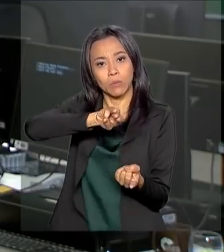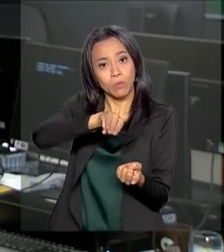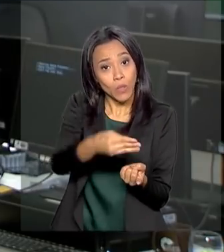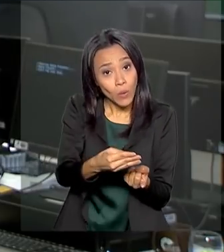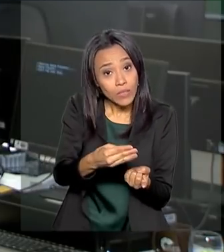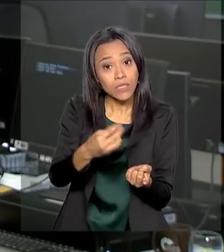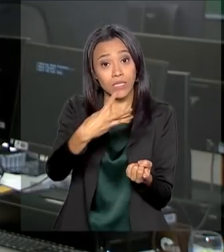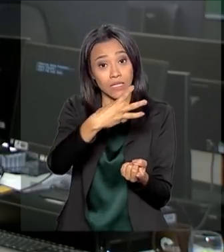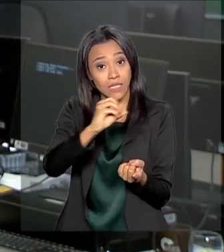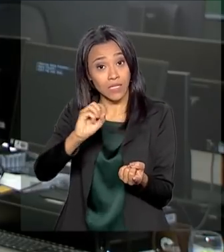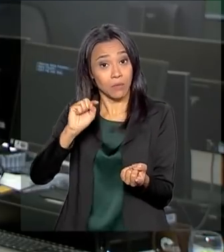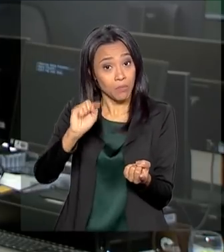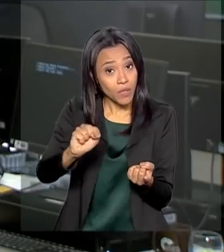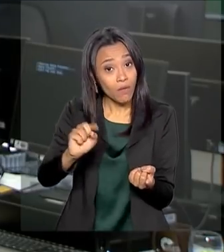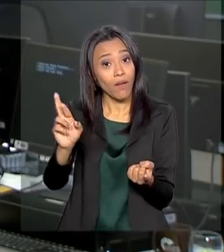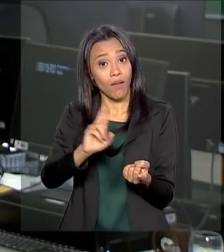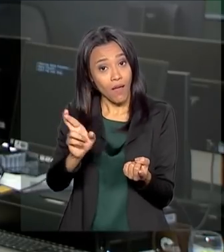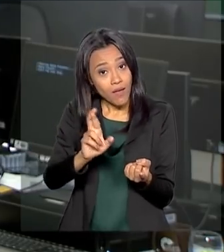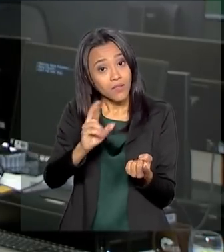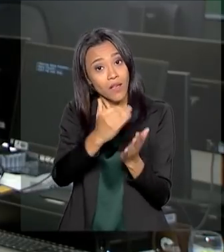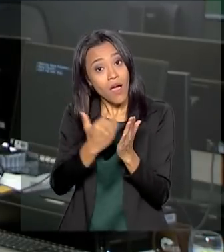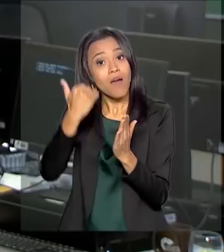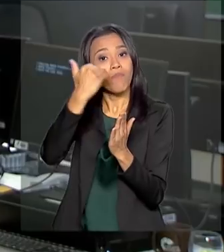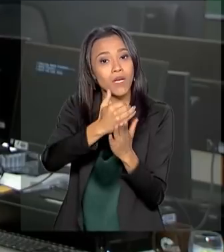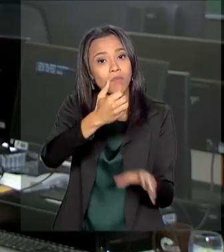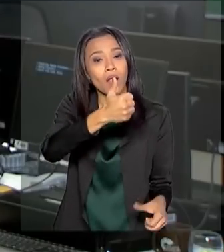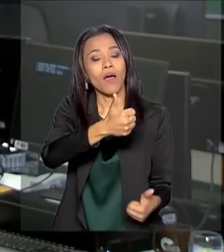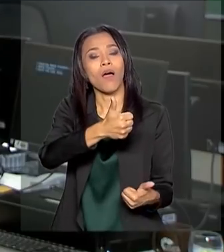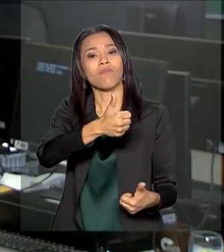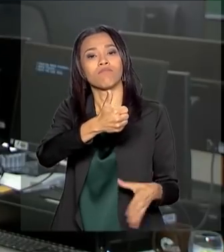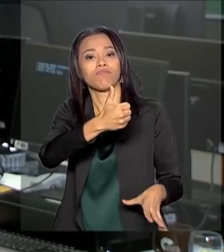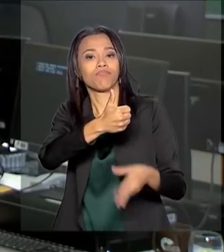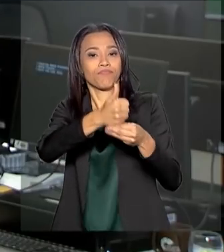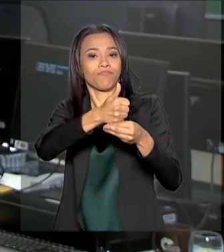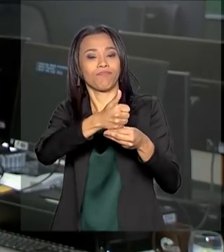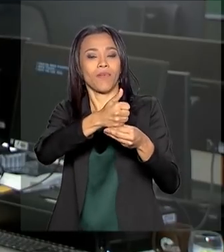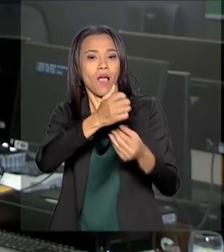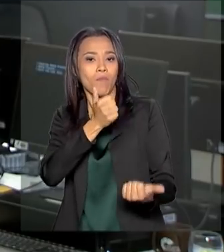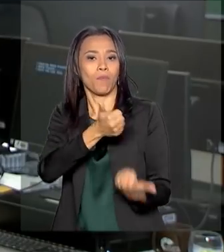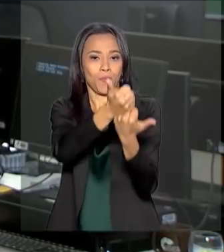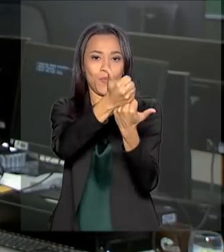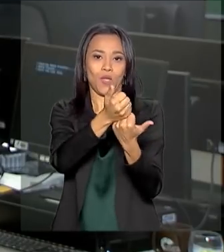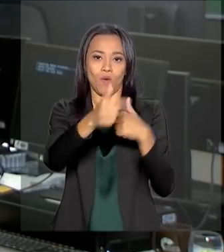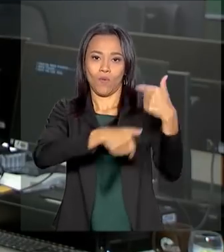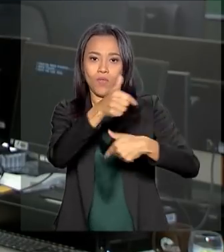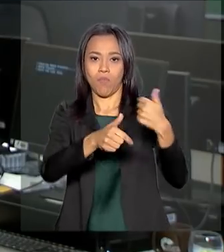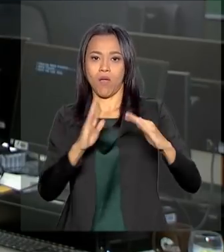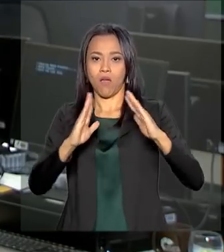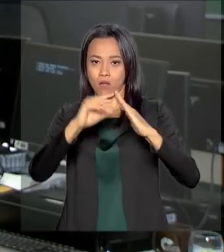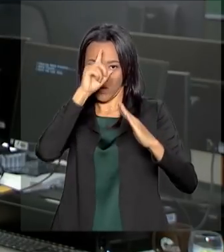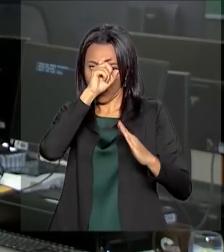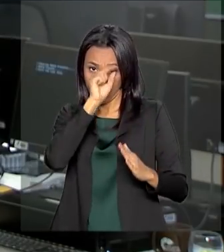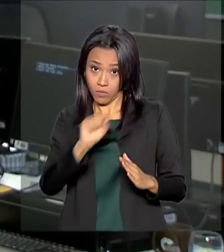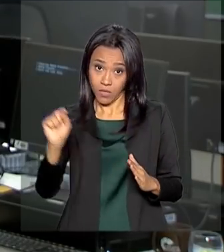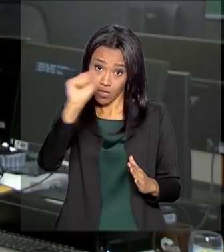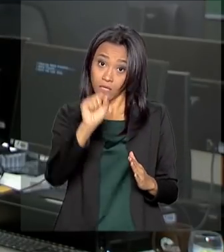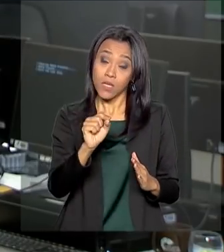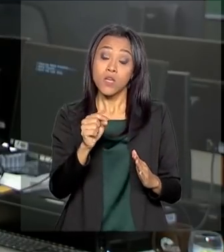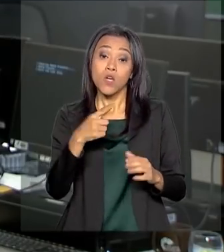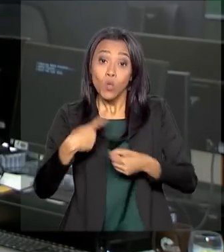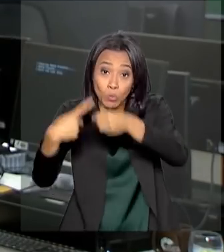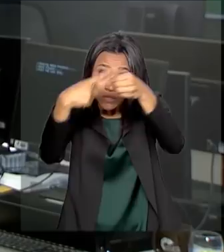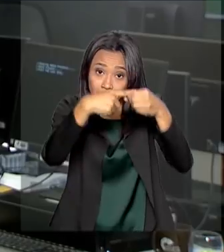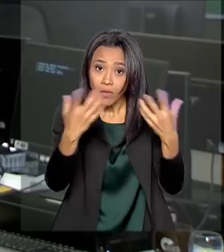trezentos mil reais a mais para o custeio do serviço em 2019 os municípios que quiserem aderir ao saúde na hora